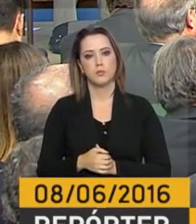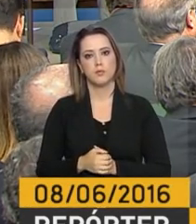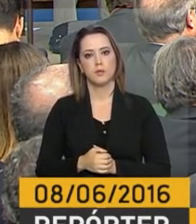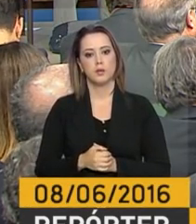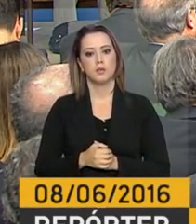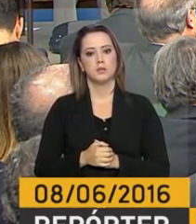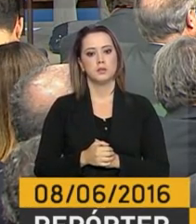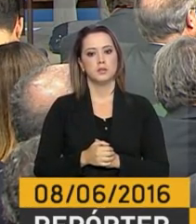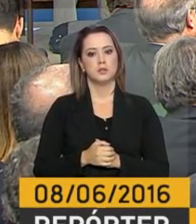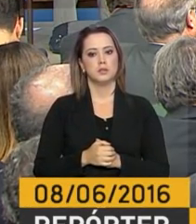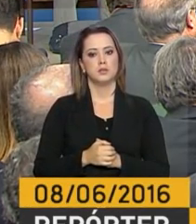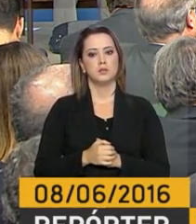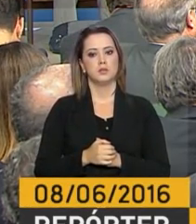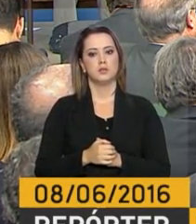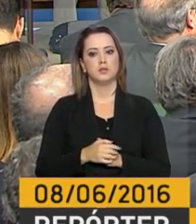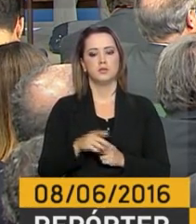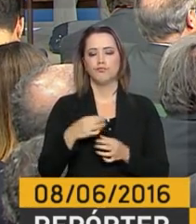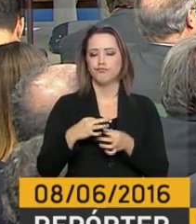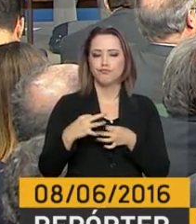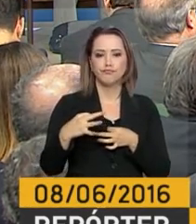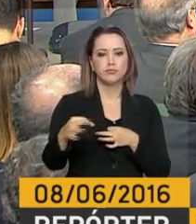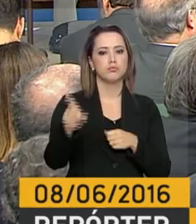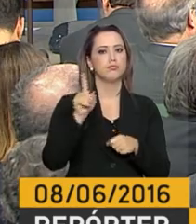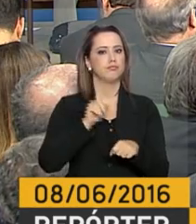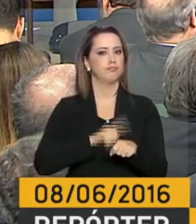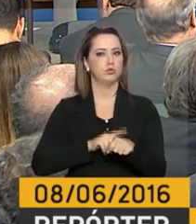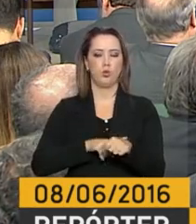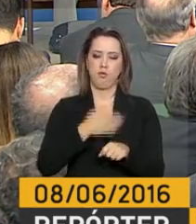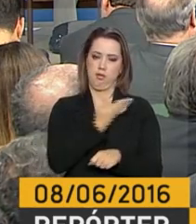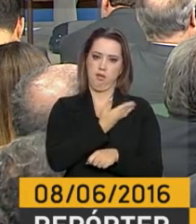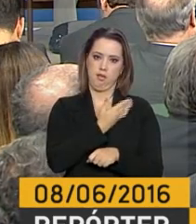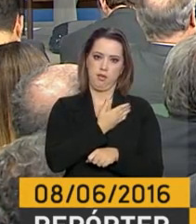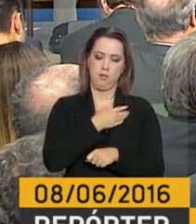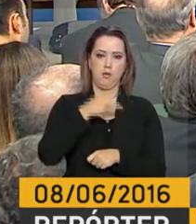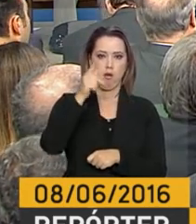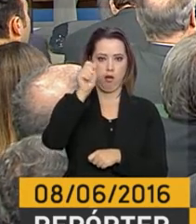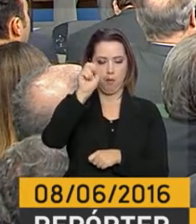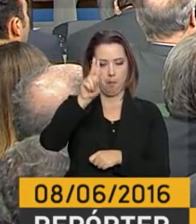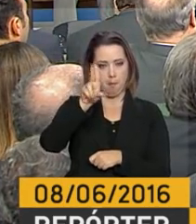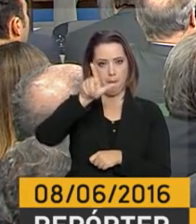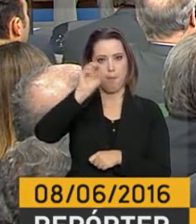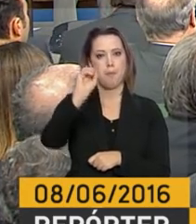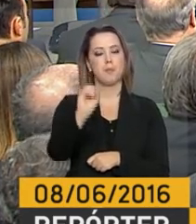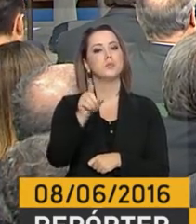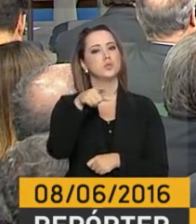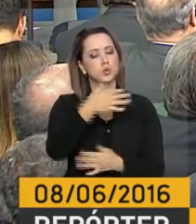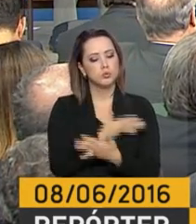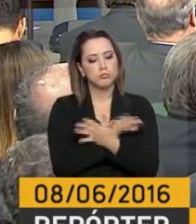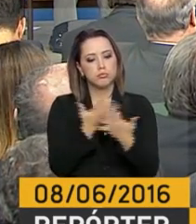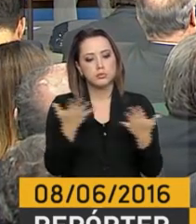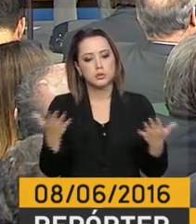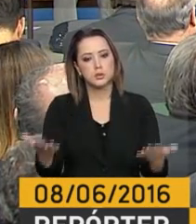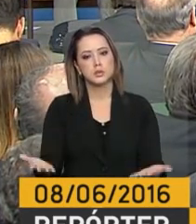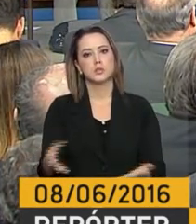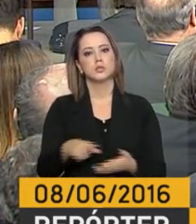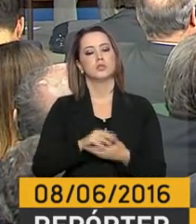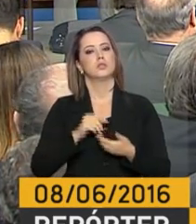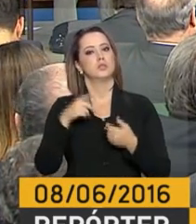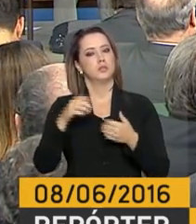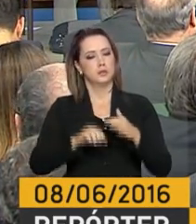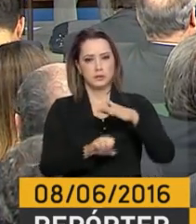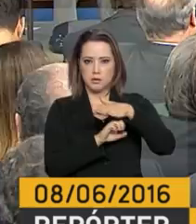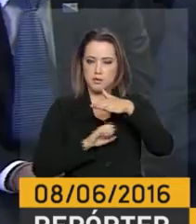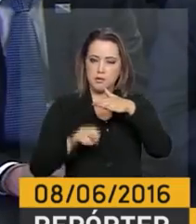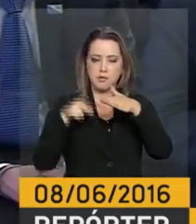finalmente P de longa data Paulo scaf parlamentares empresários presidentes de entidades